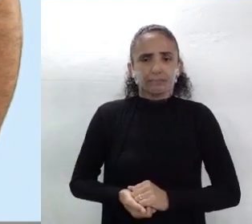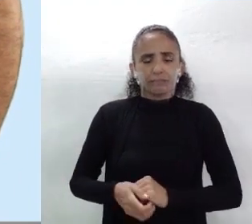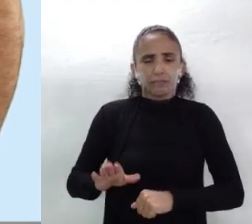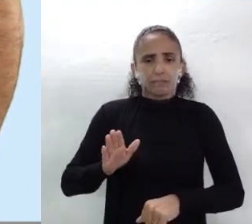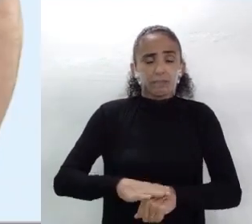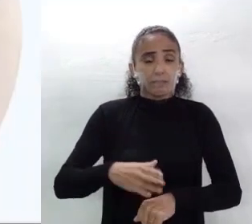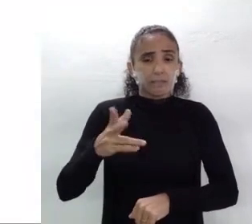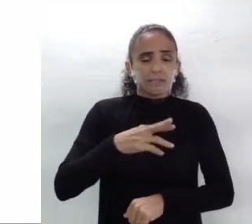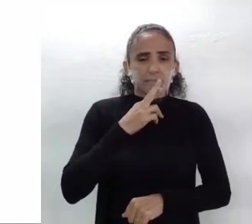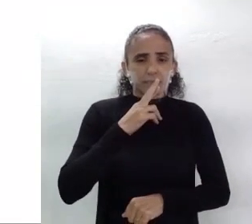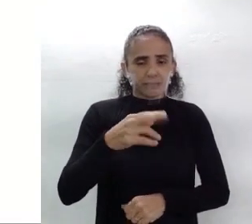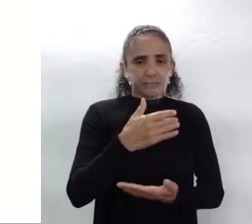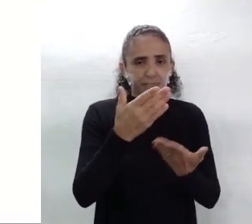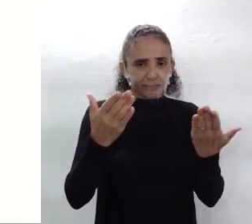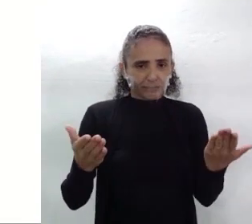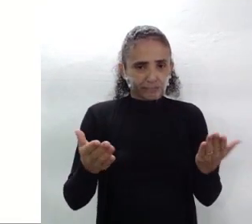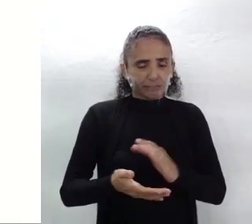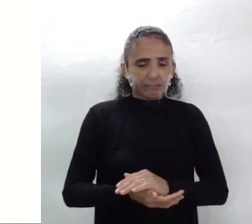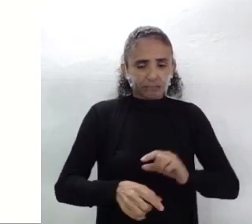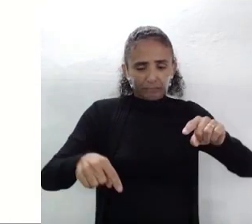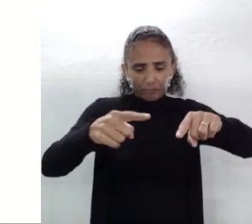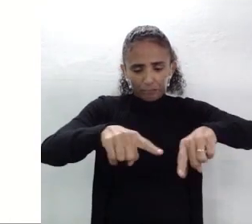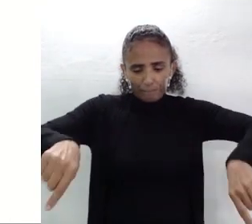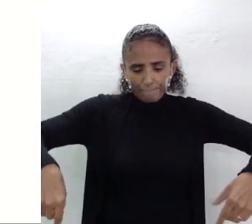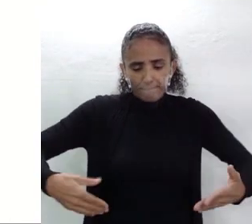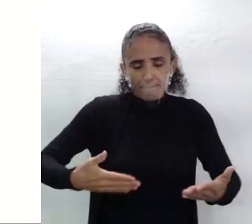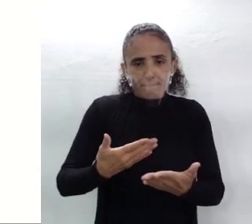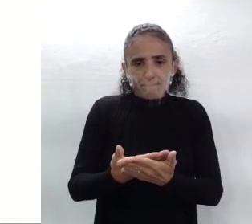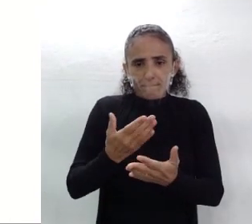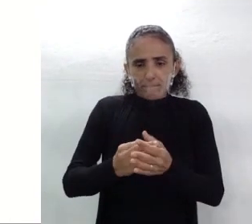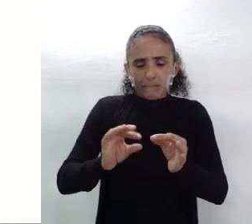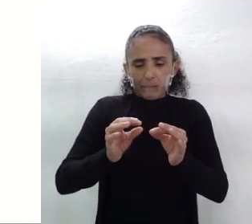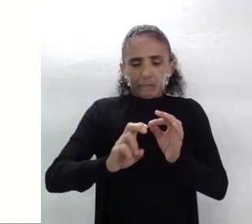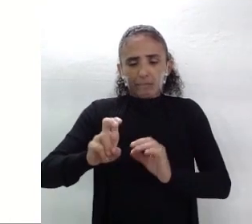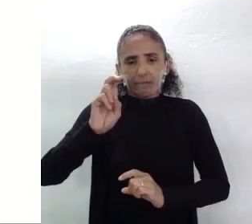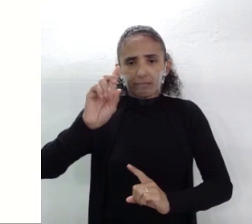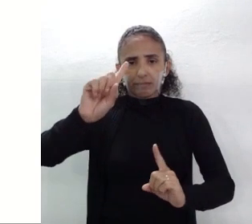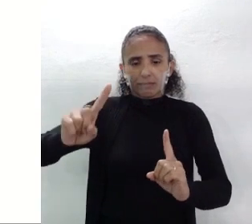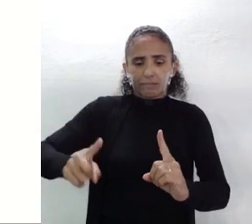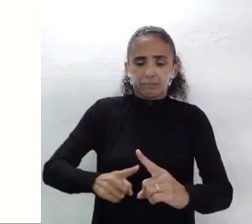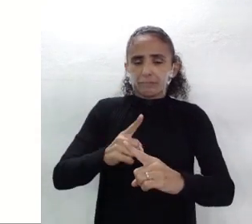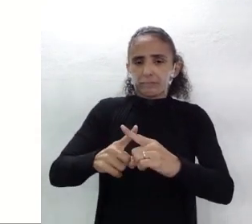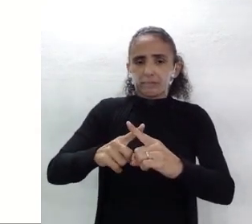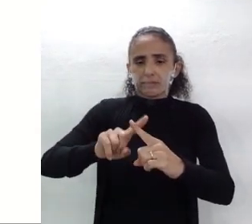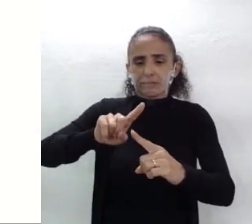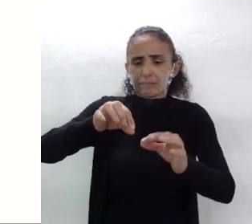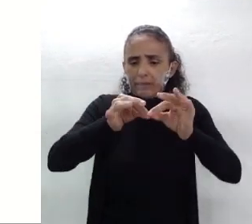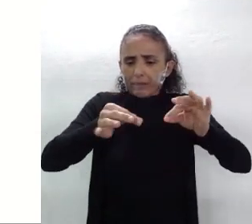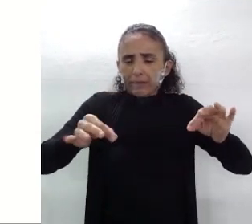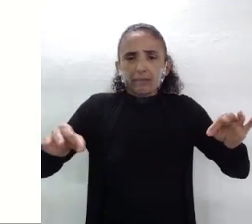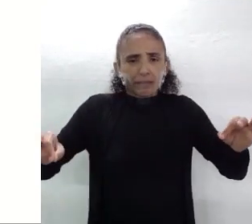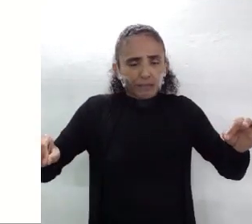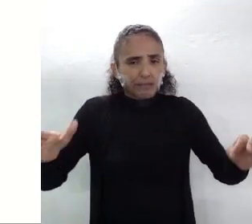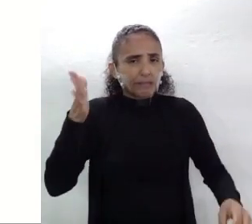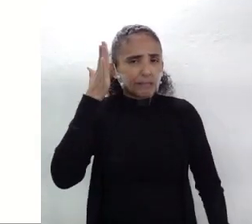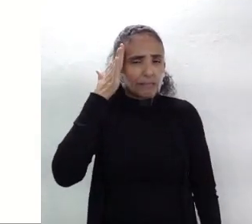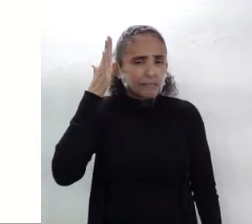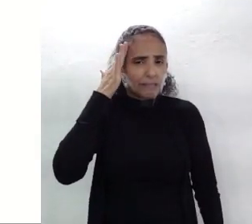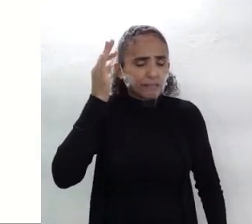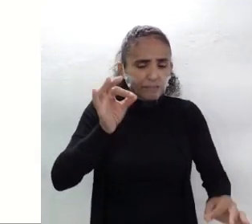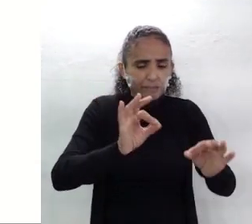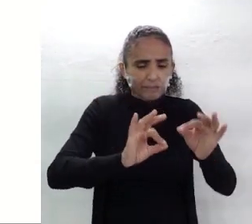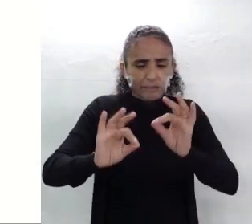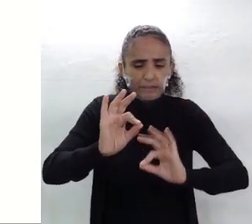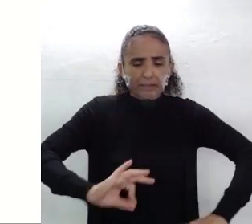uma questão? Veja aí. Um terreno retangular possui um comprimento de 5 vezes maior que a largura, sabendo que o perímetro